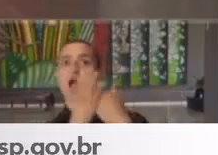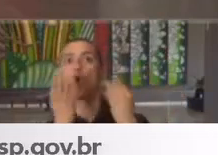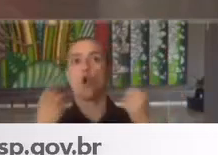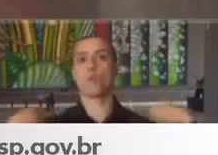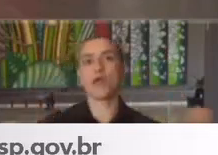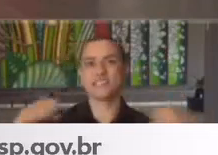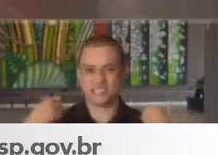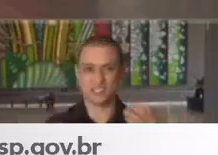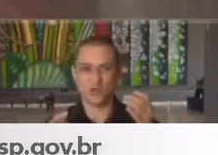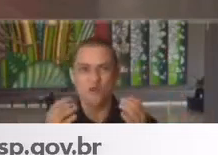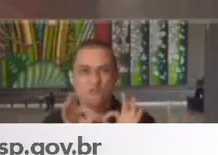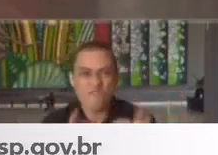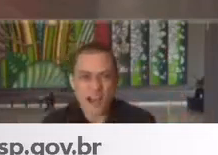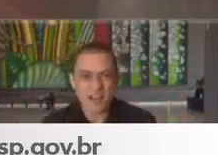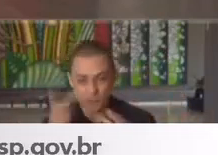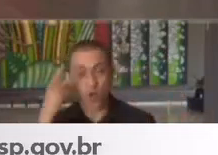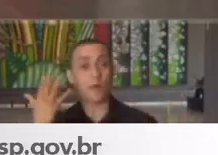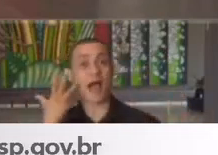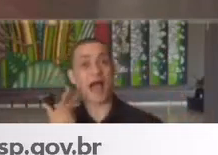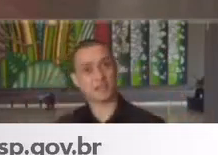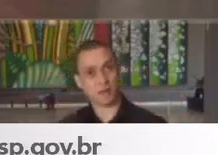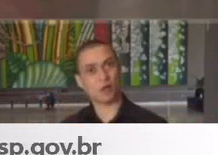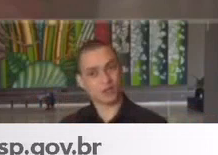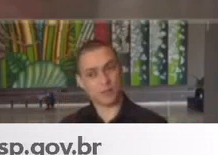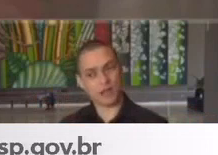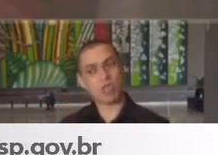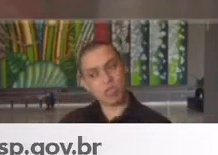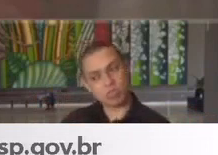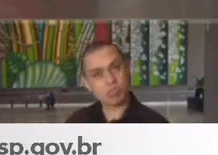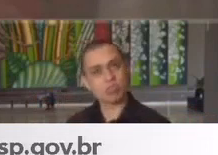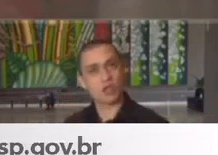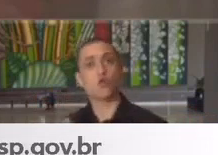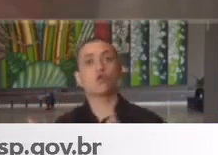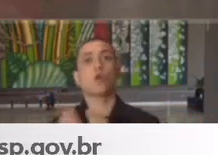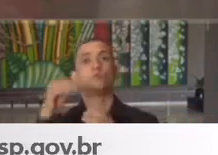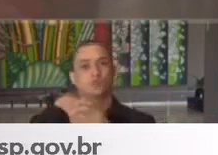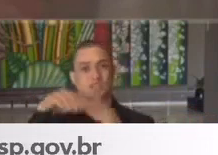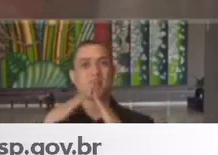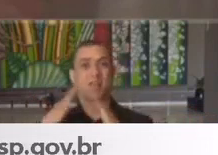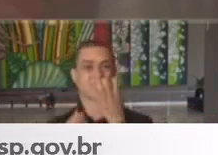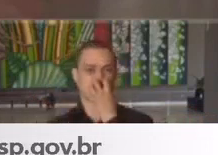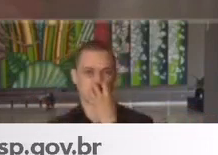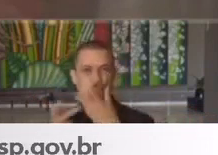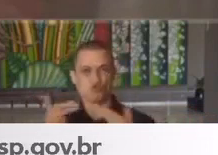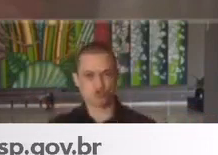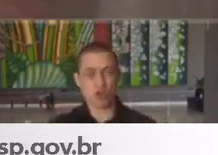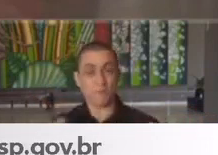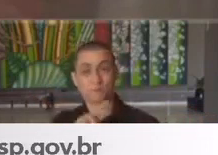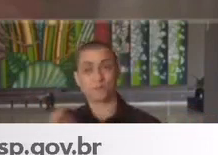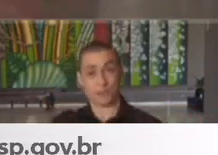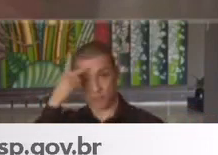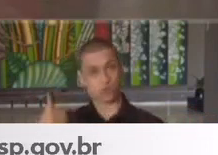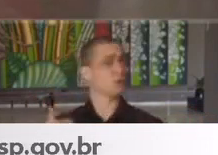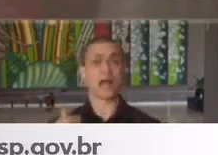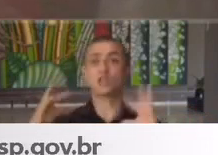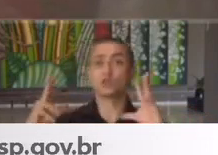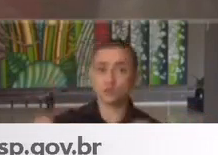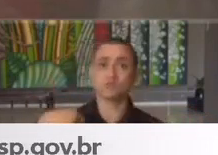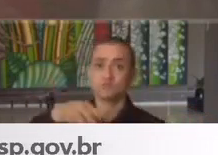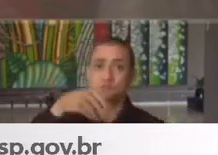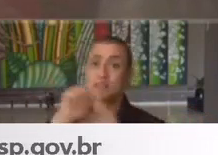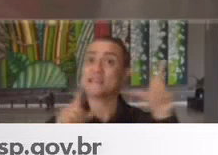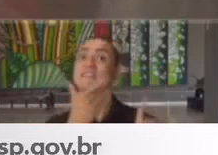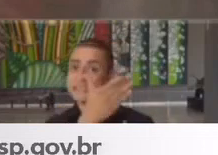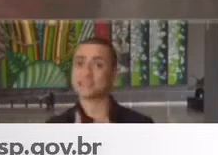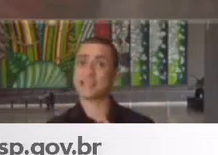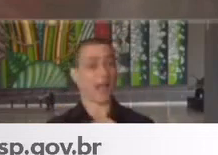práticas, inclusive para os animais, para os pets, no convívio dos pets em casa, para as pessoas de todas as idades. Agora não é hora